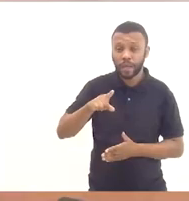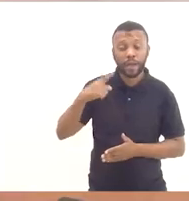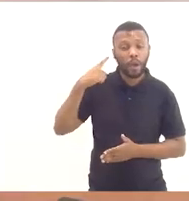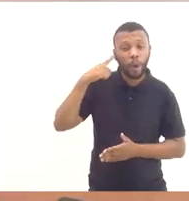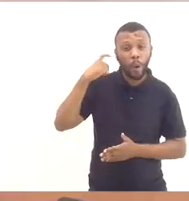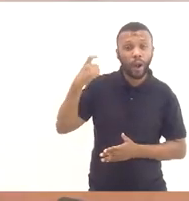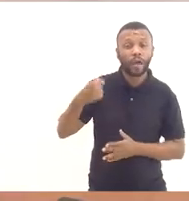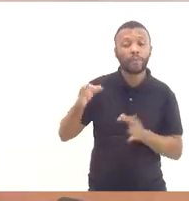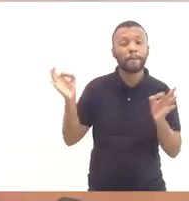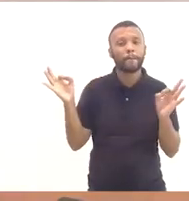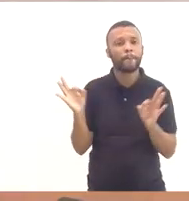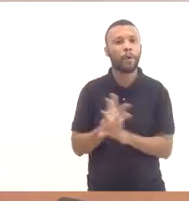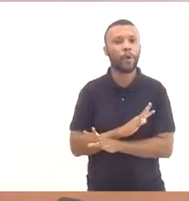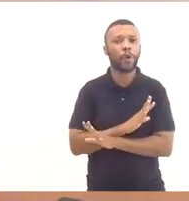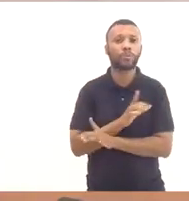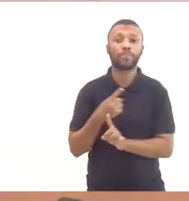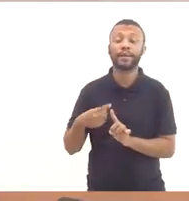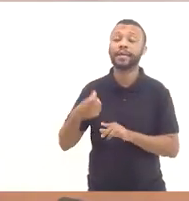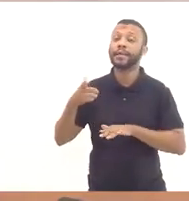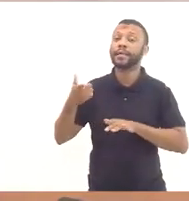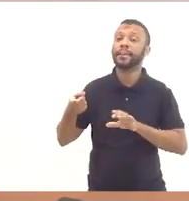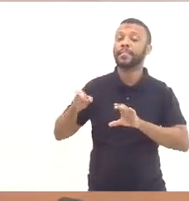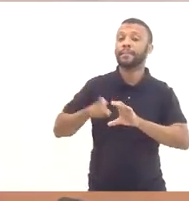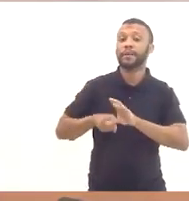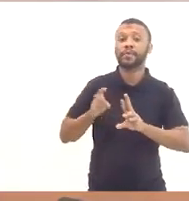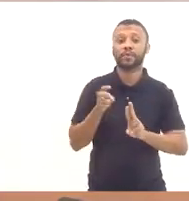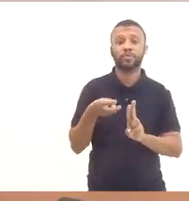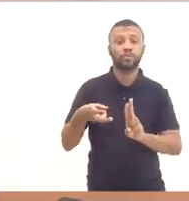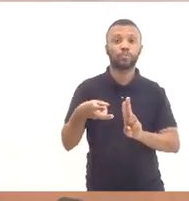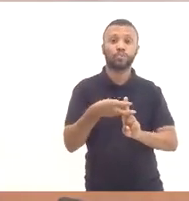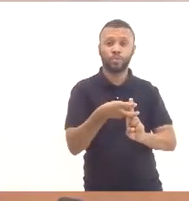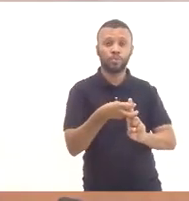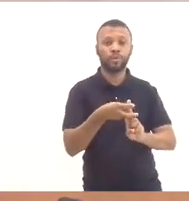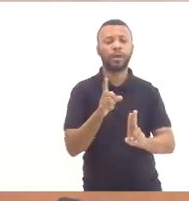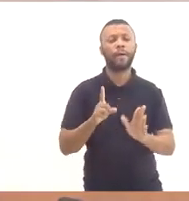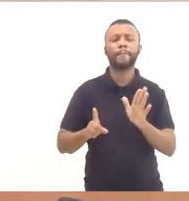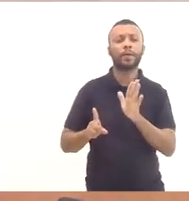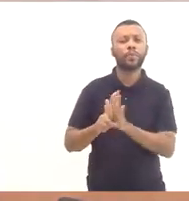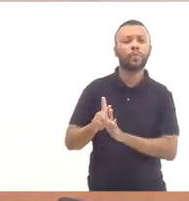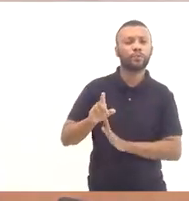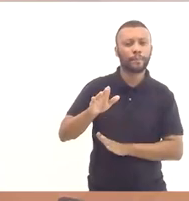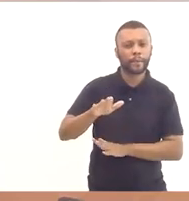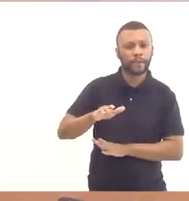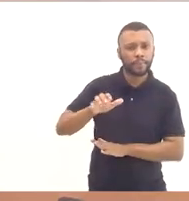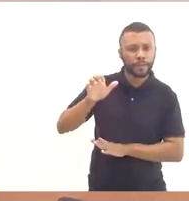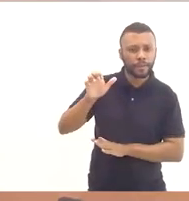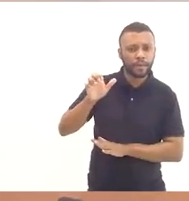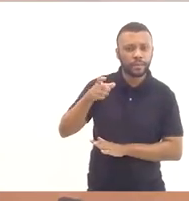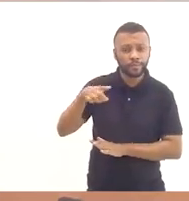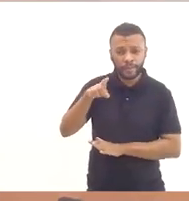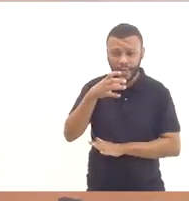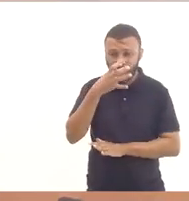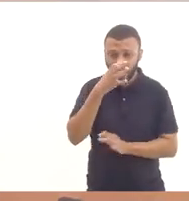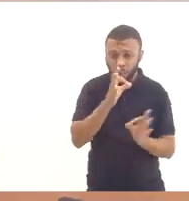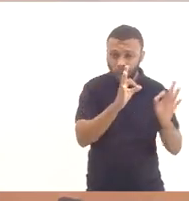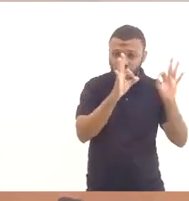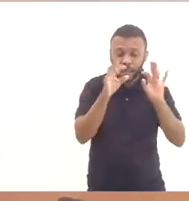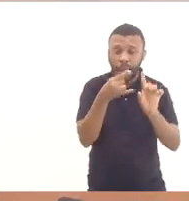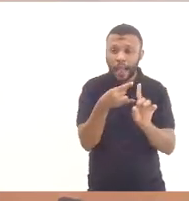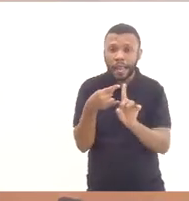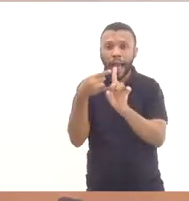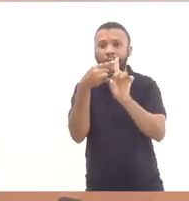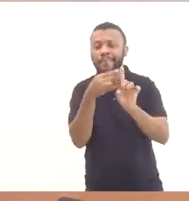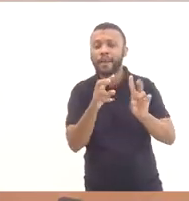laudo fechado Porque dependendo do SUS e quando eu pergunto para essas mães vocês não assistam lives